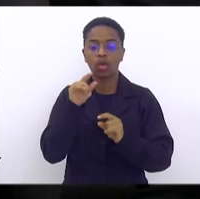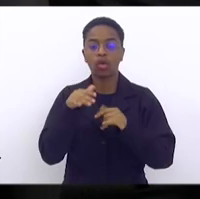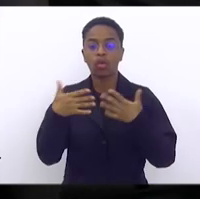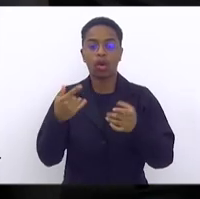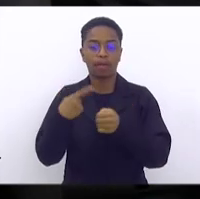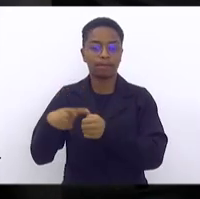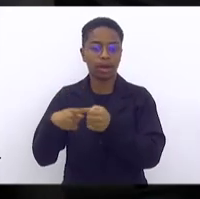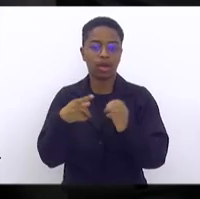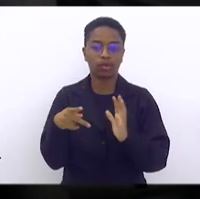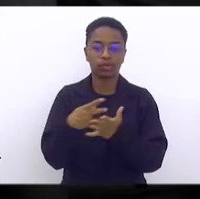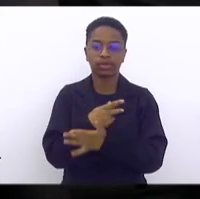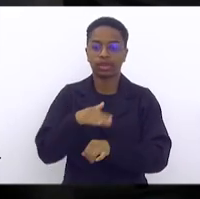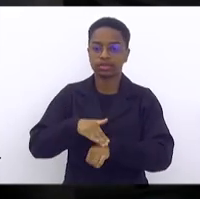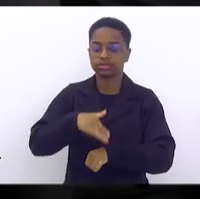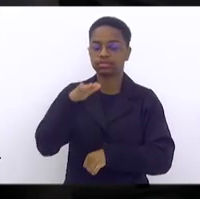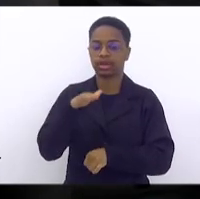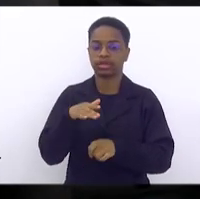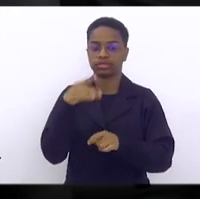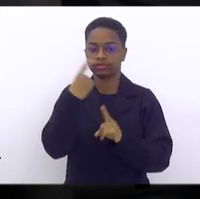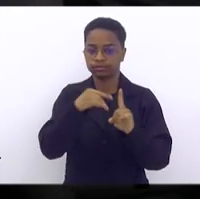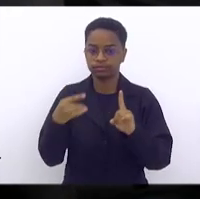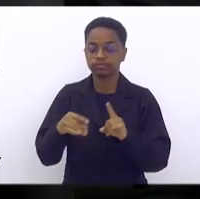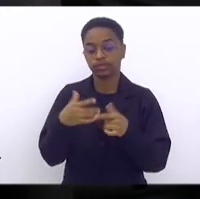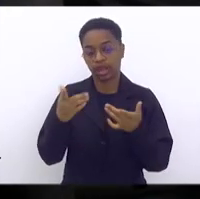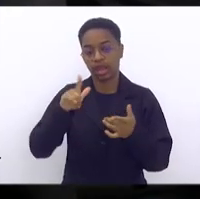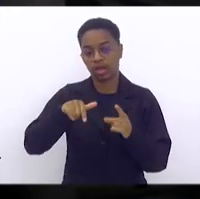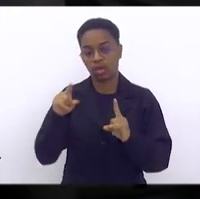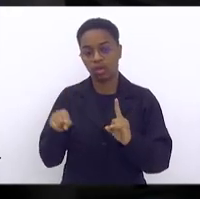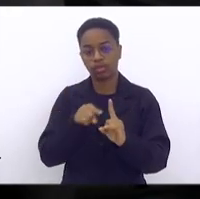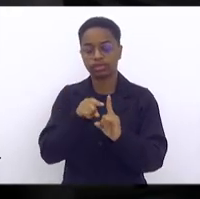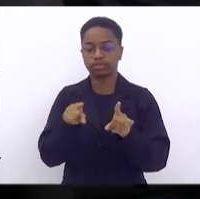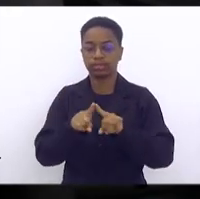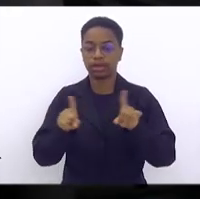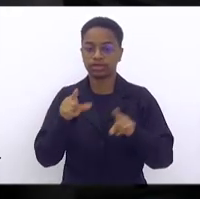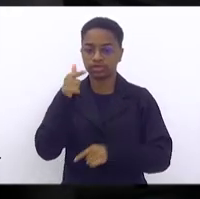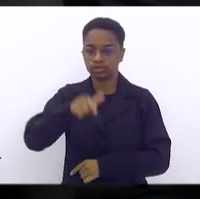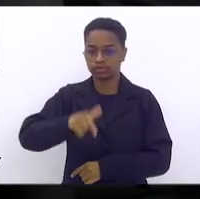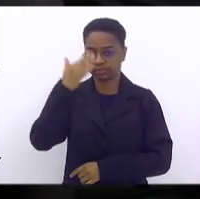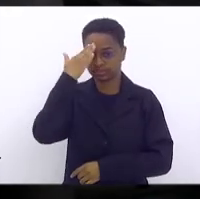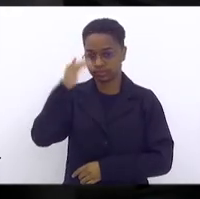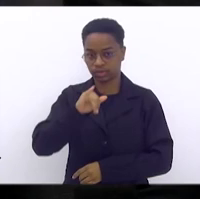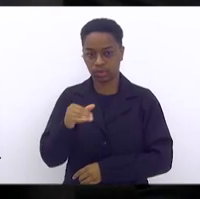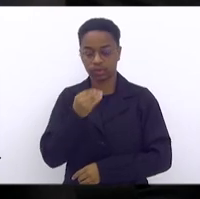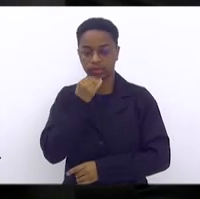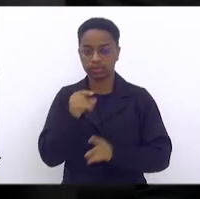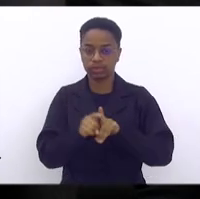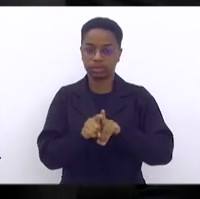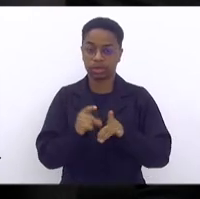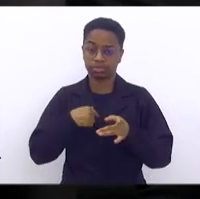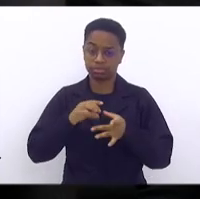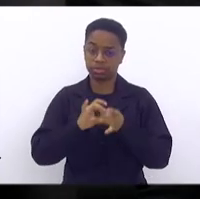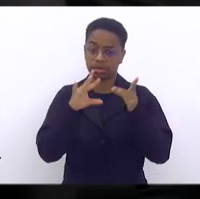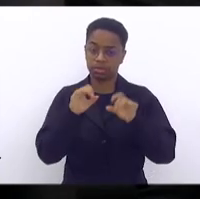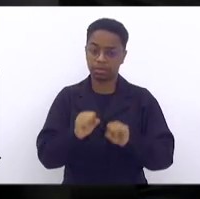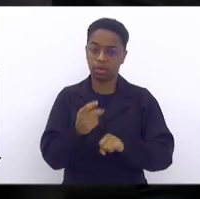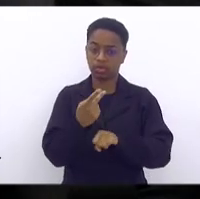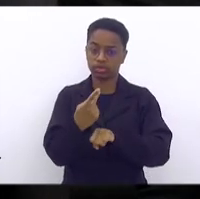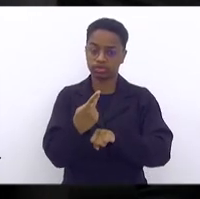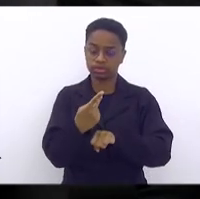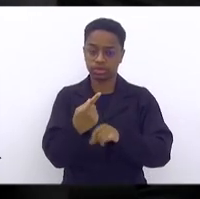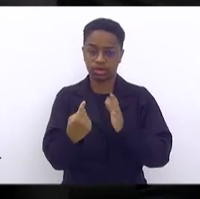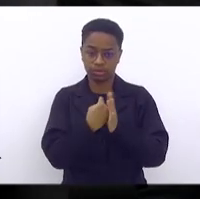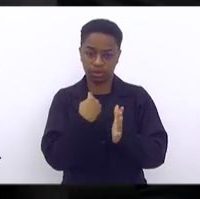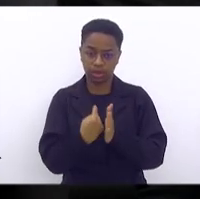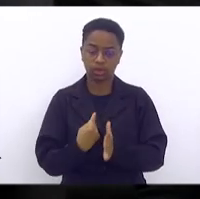né, enfim, é esse o objetivo. Mas, novamente, agradecer aqui por essa oportunidade, fico à disposição para dúvidas,